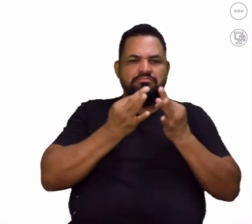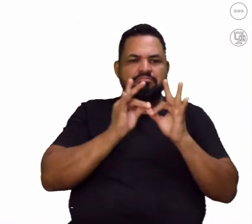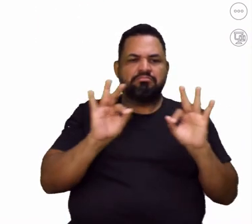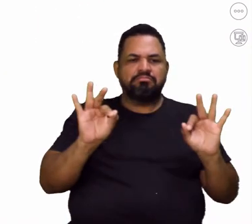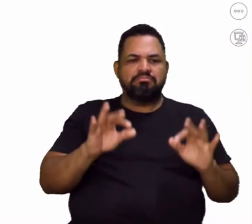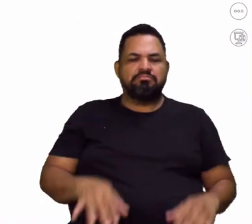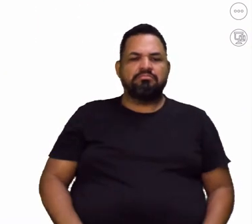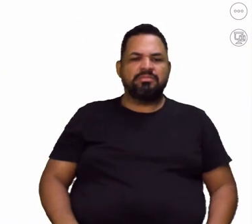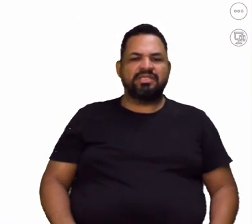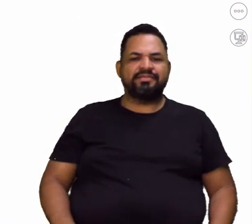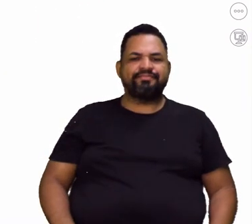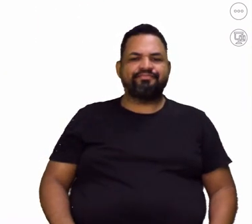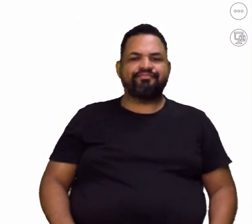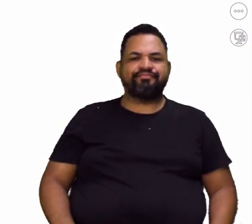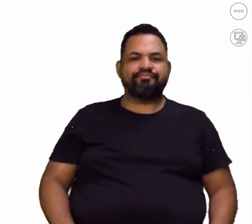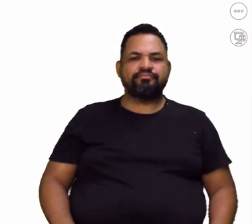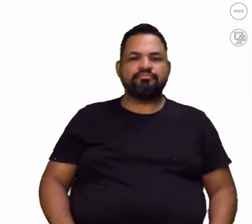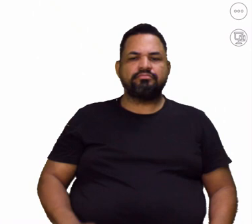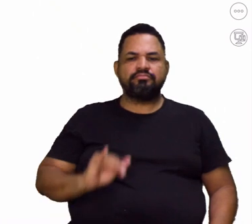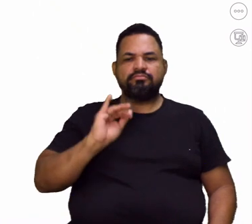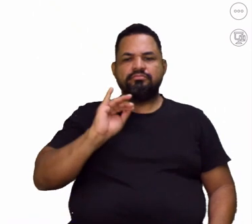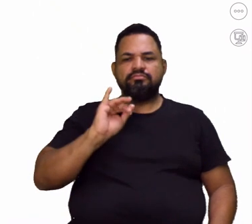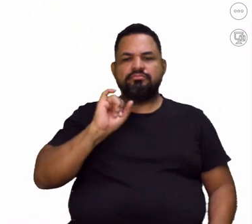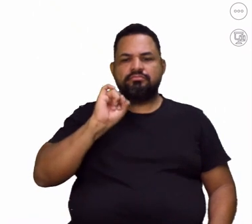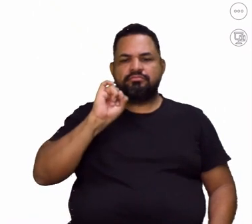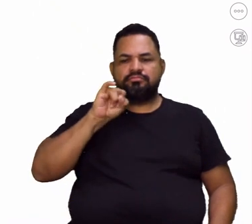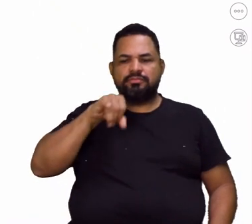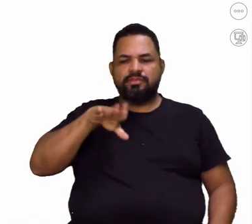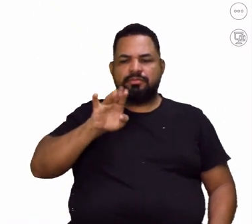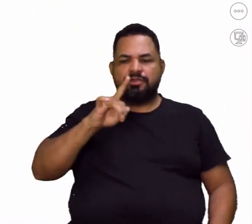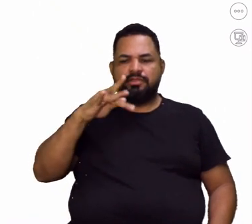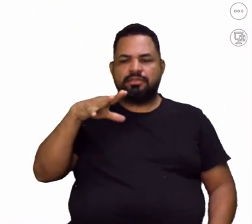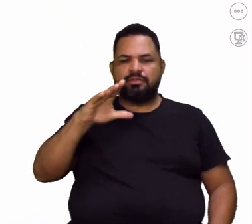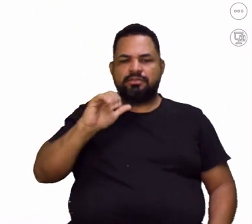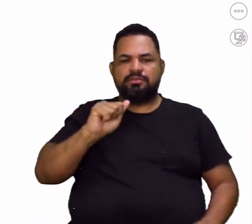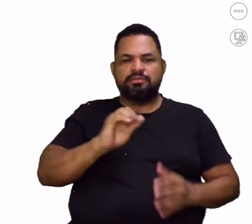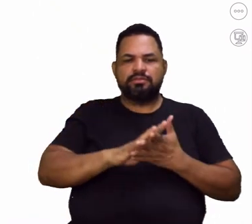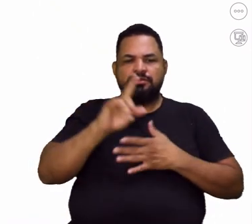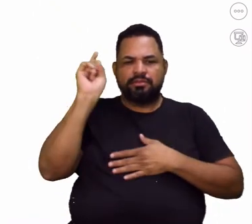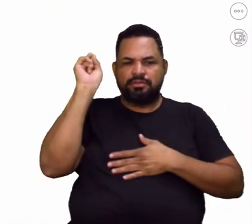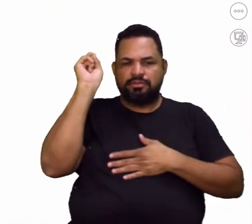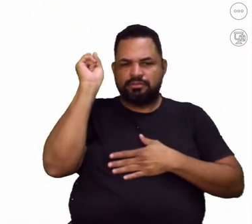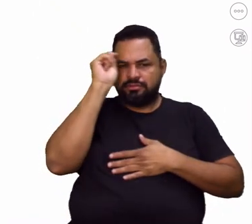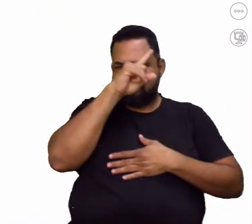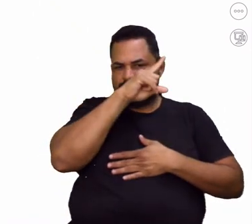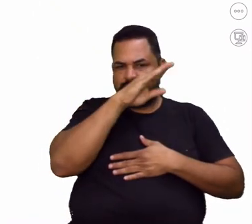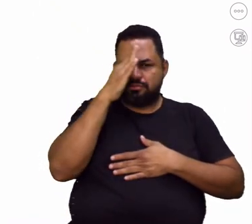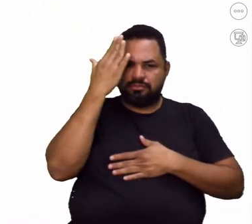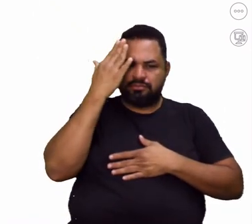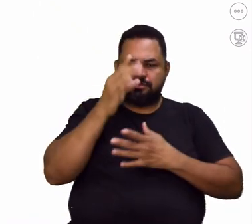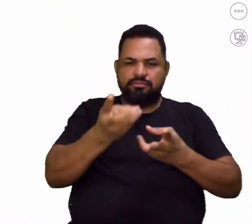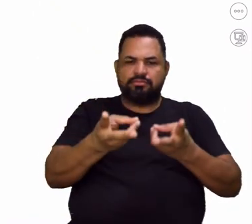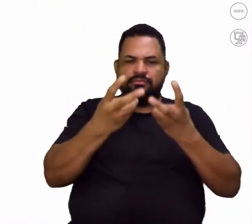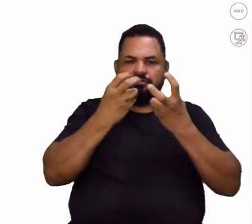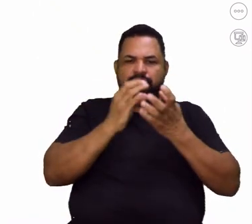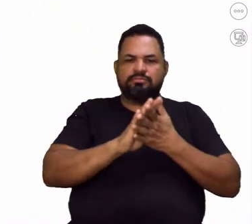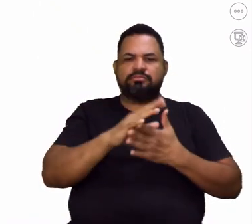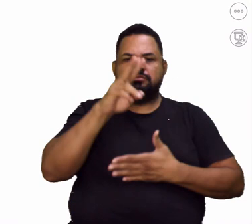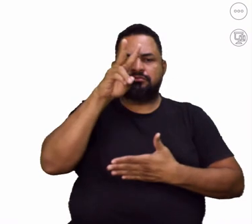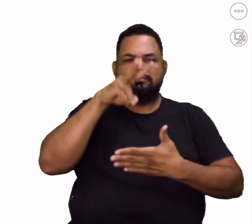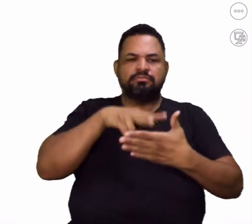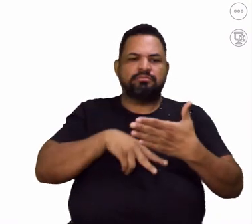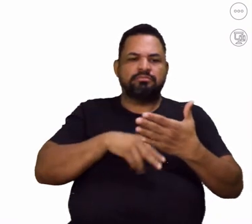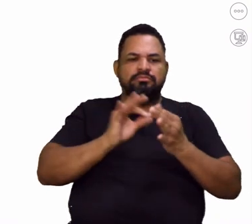A segunda, que é a intertextualidade implícita. Ela é difícil de ser identificada pelo